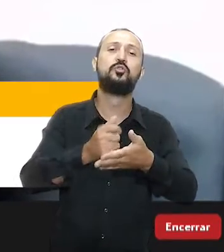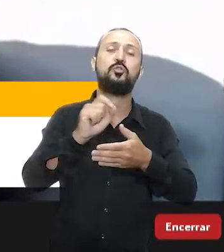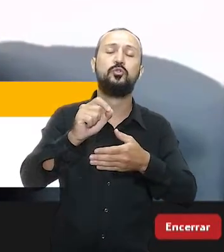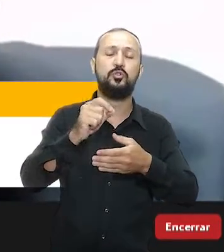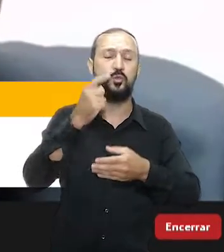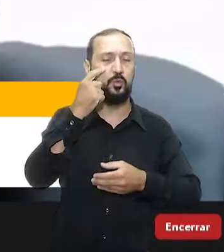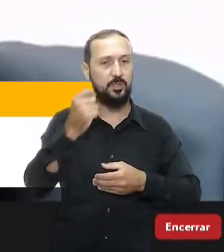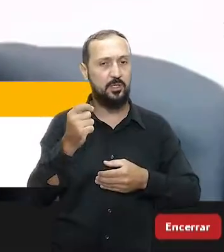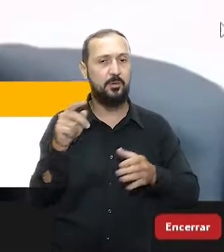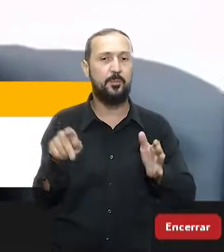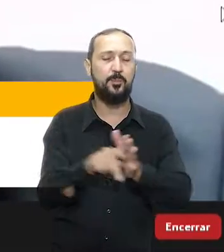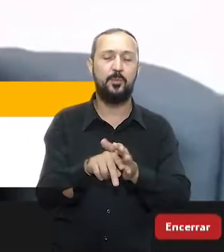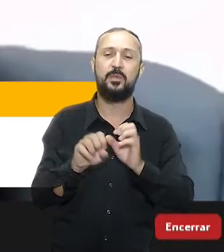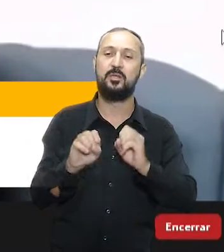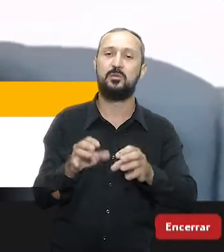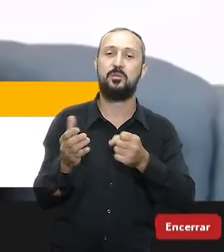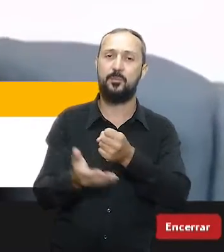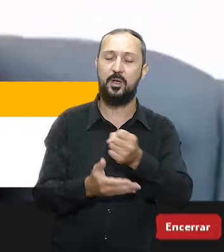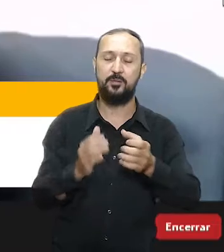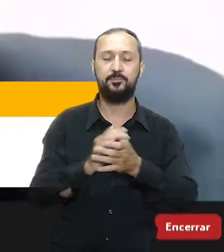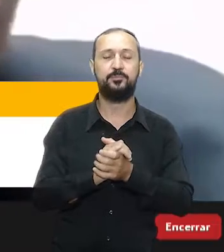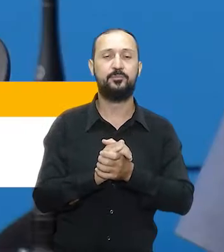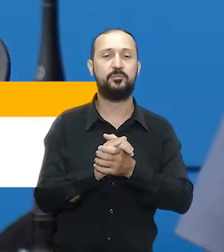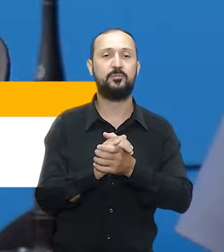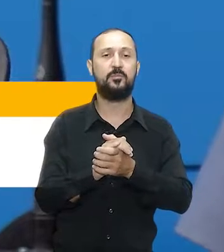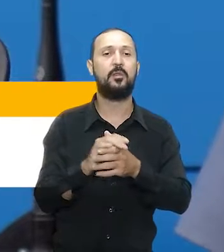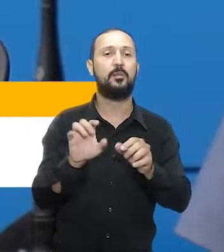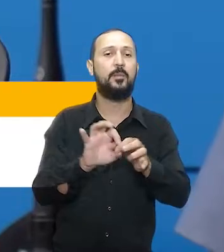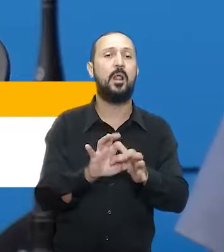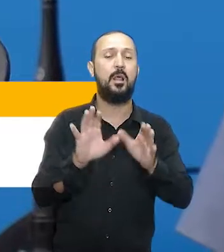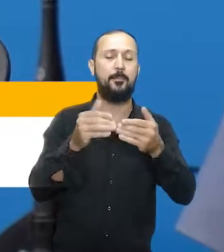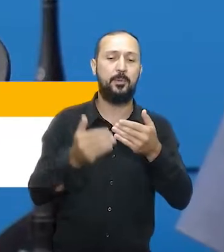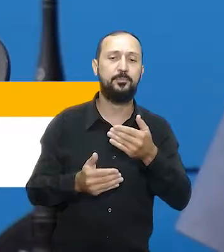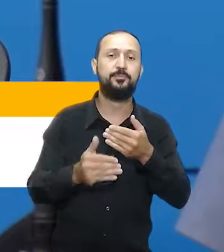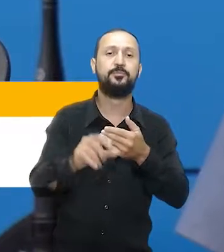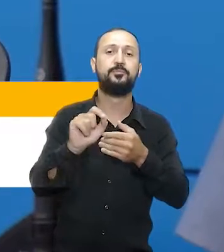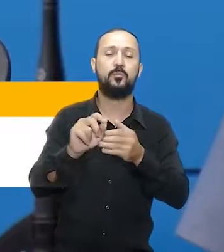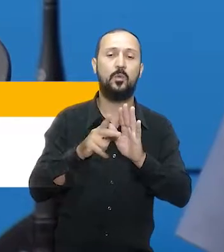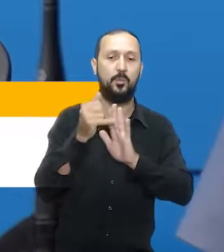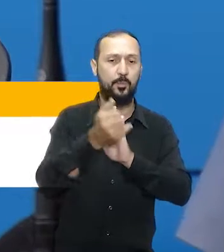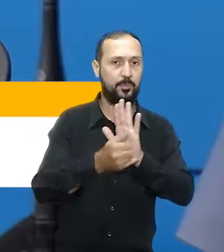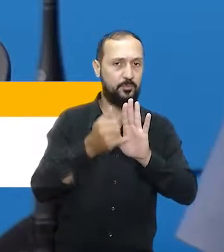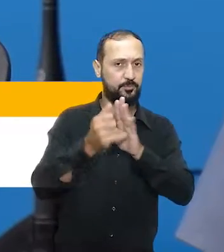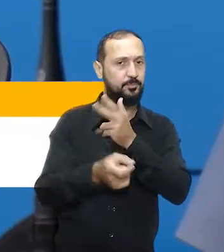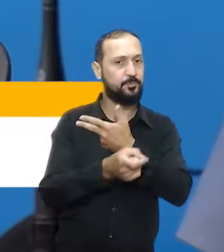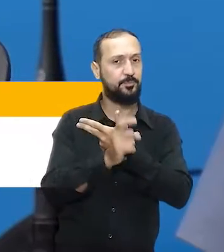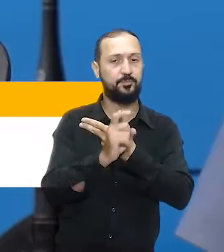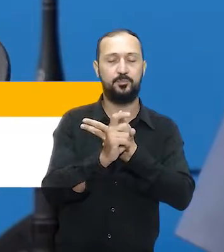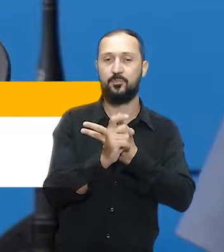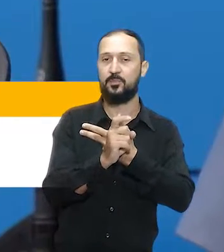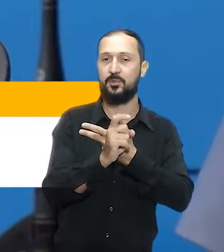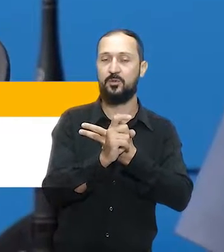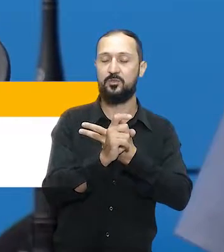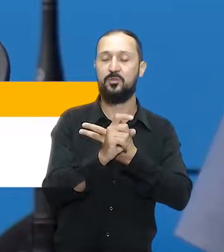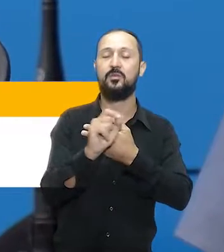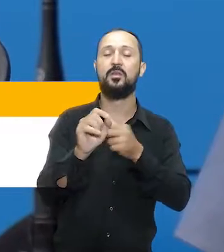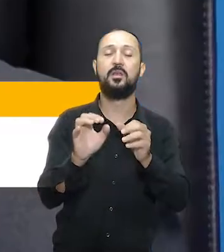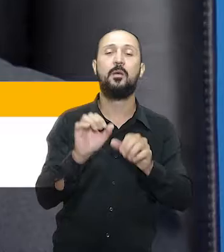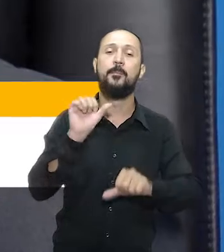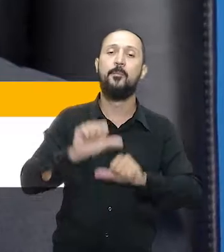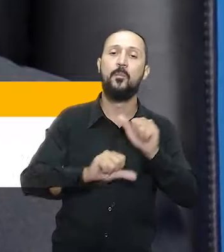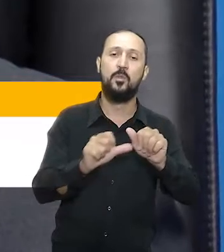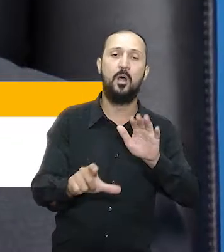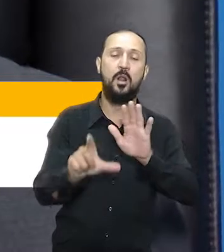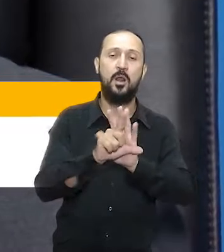as necessidades e interesse da educação básica. Também está apto a regular tramitação projeto do Executivo Estadual